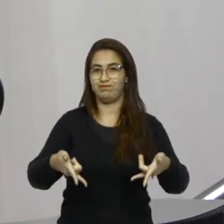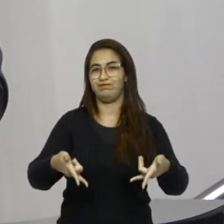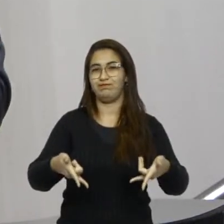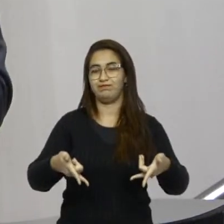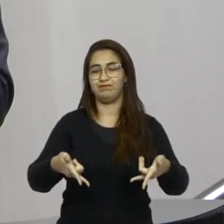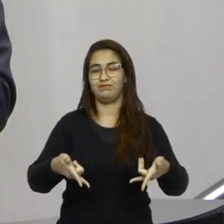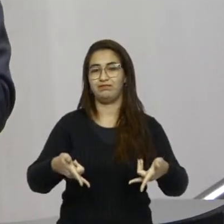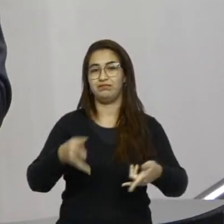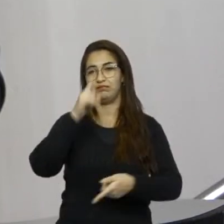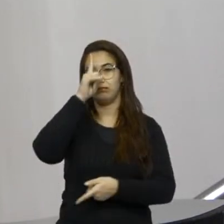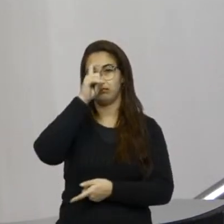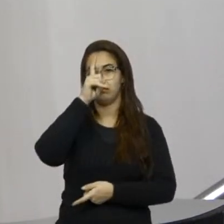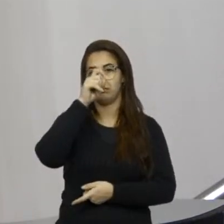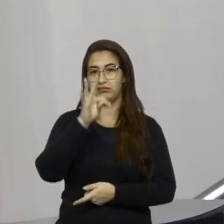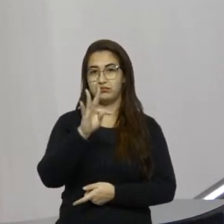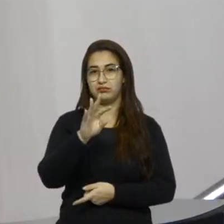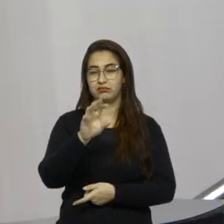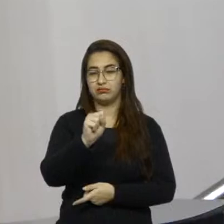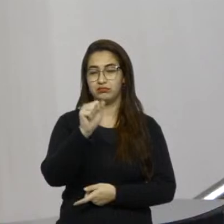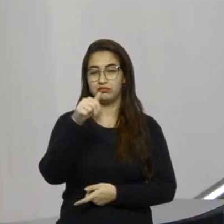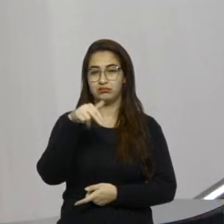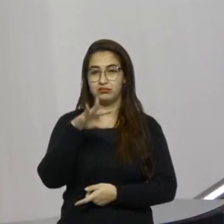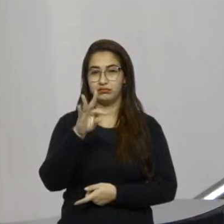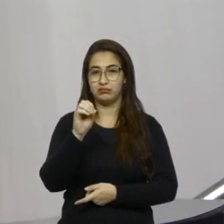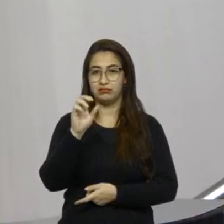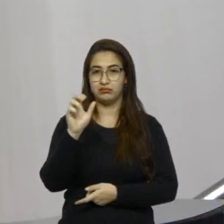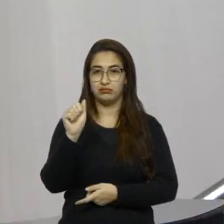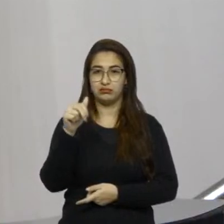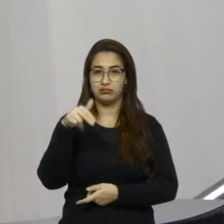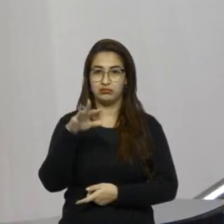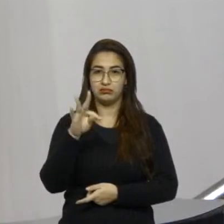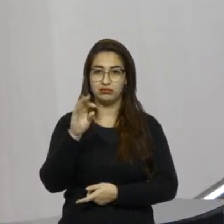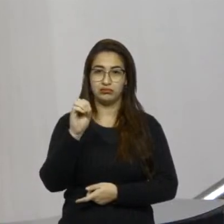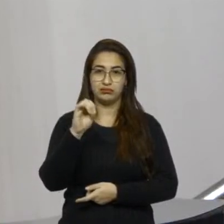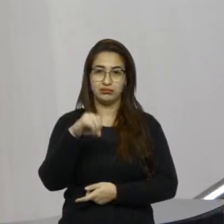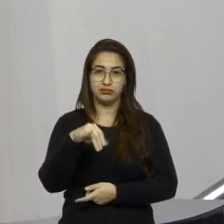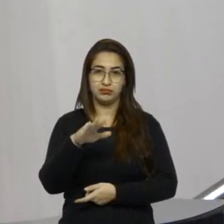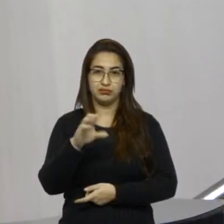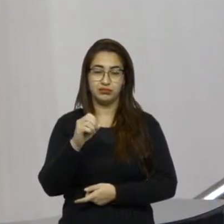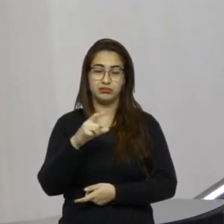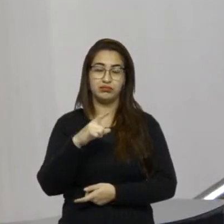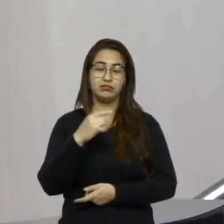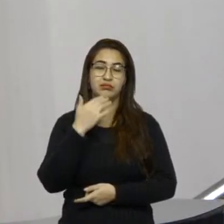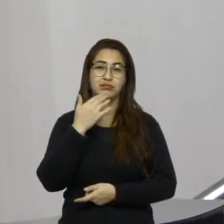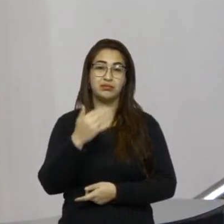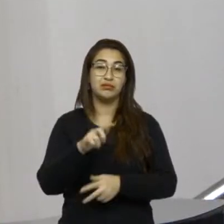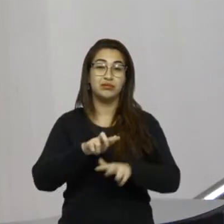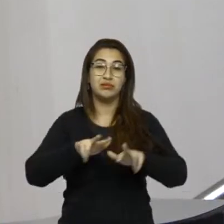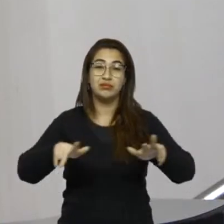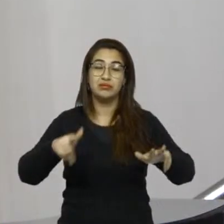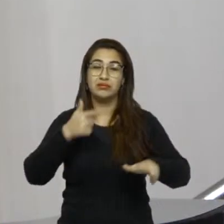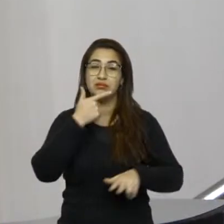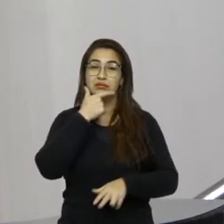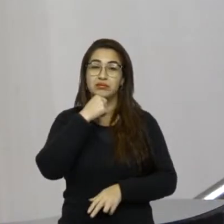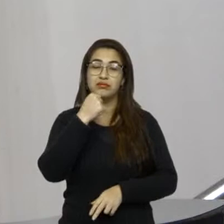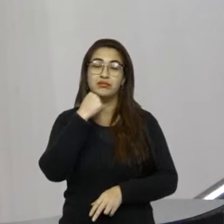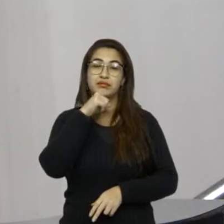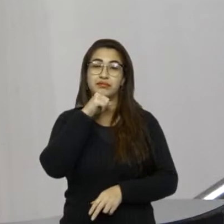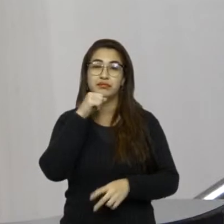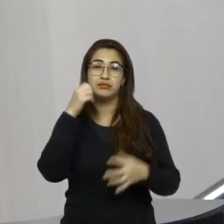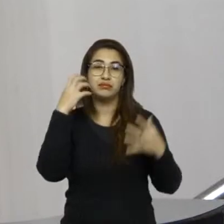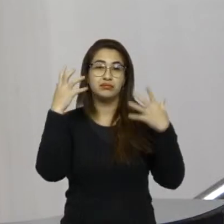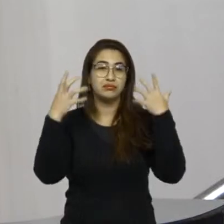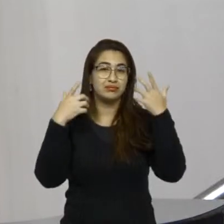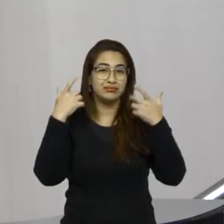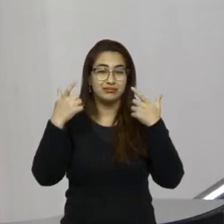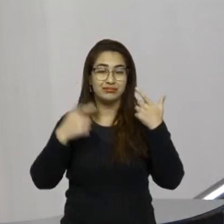Antônio. Está caótica a situação, temos recebido pais desesperados com a situação, famílias desesperadas, pois